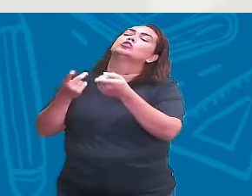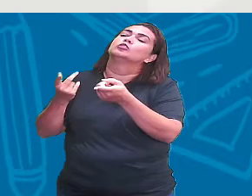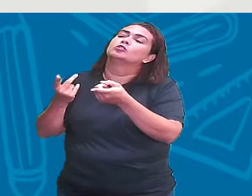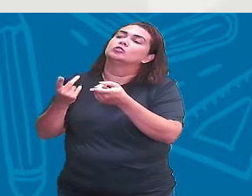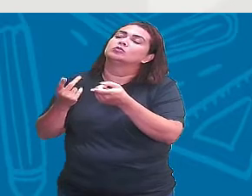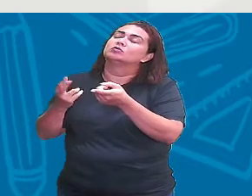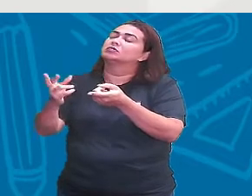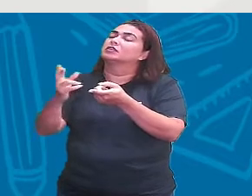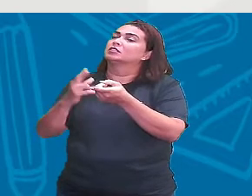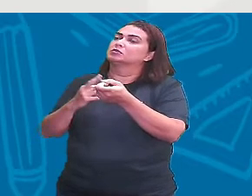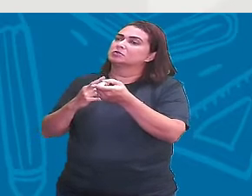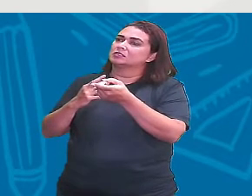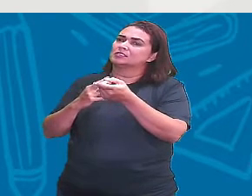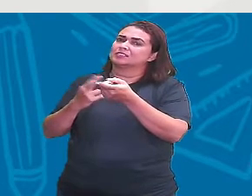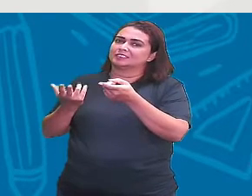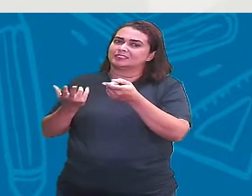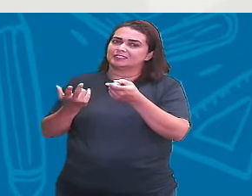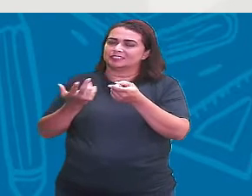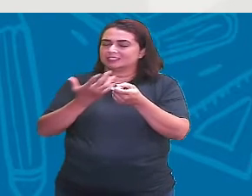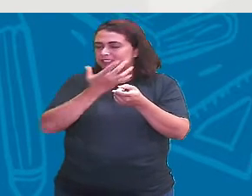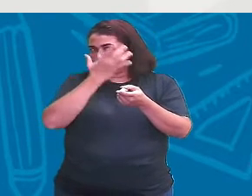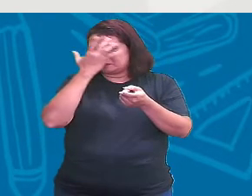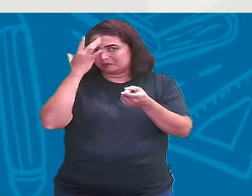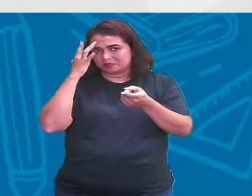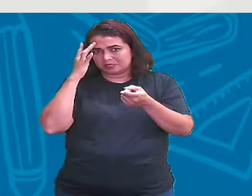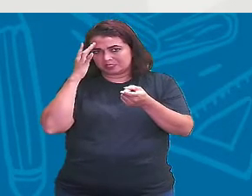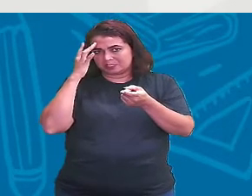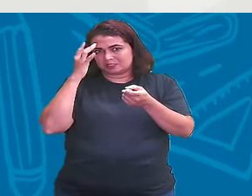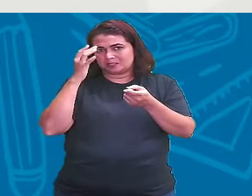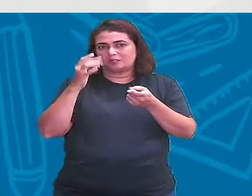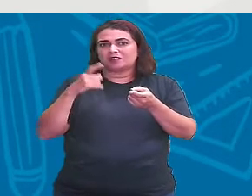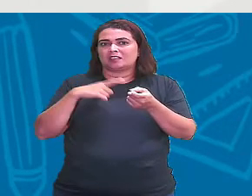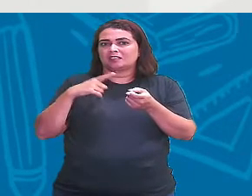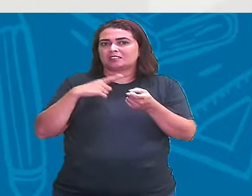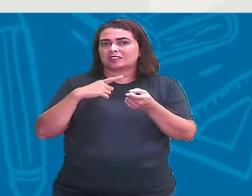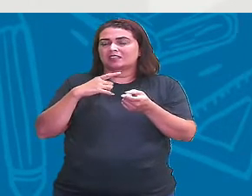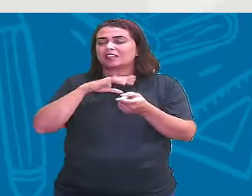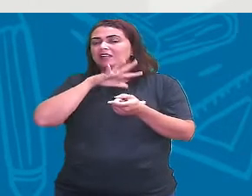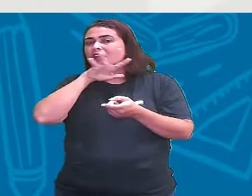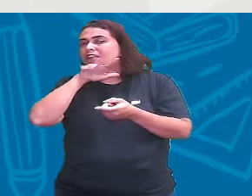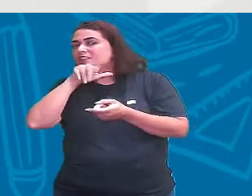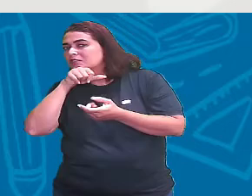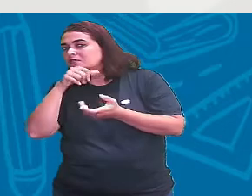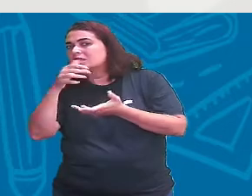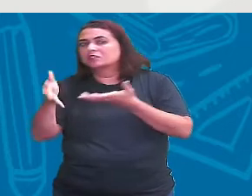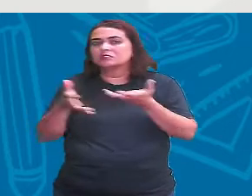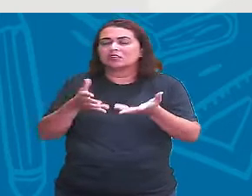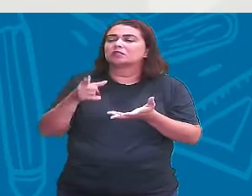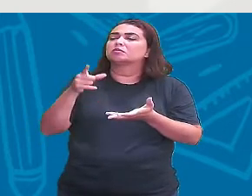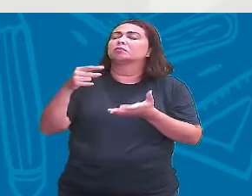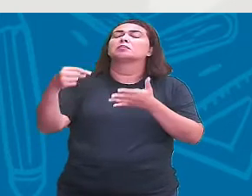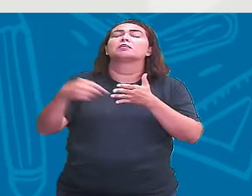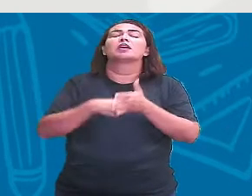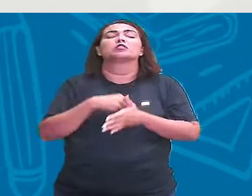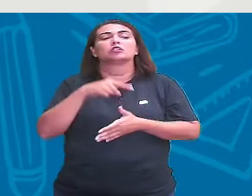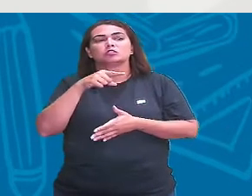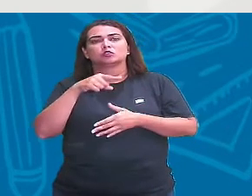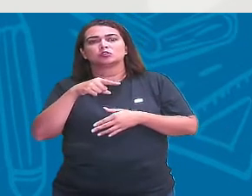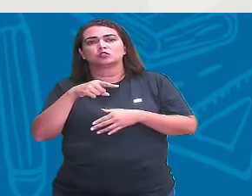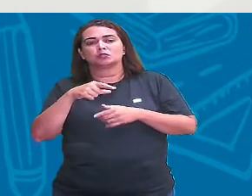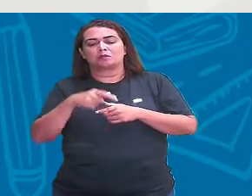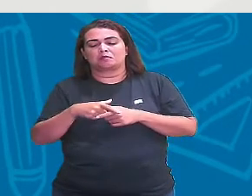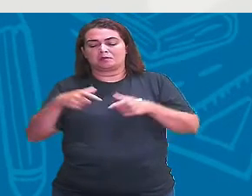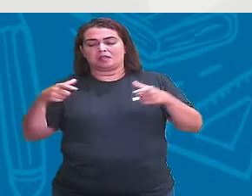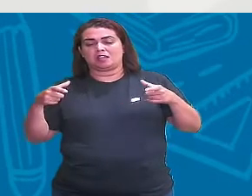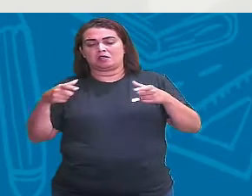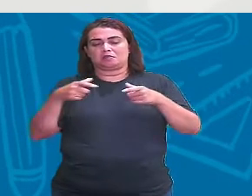A pessoa era um fazendeiro e vem me perguntar, Mariana, tu tem mais bois ou menos bois que eu? Eu dizia,